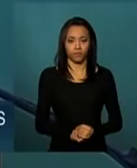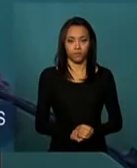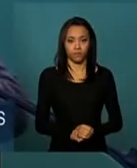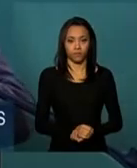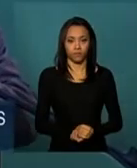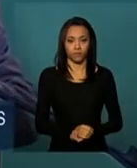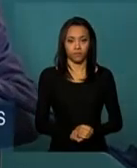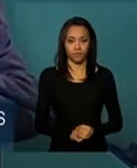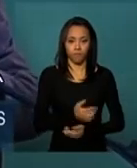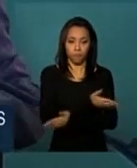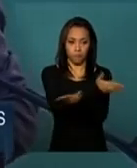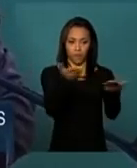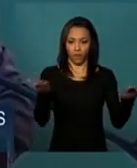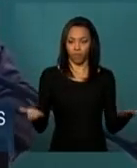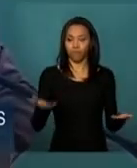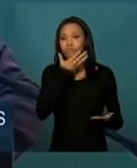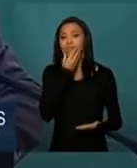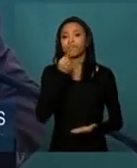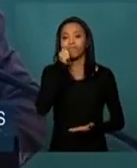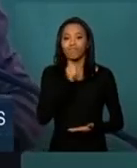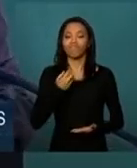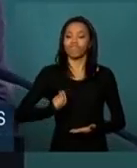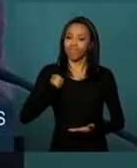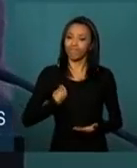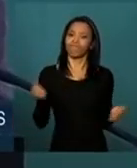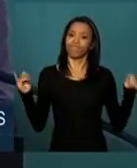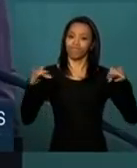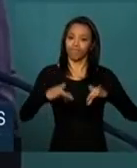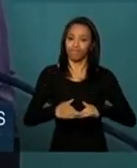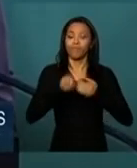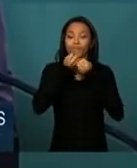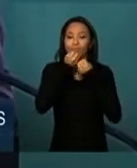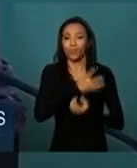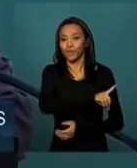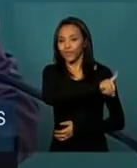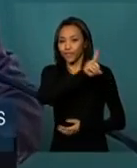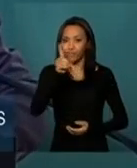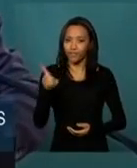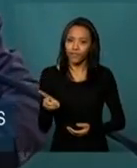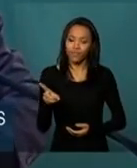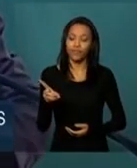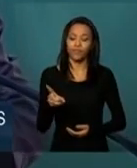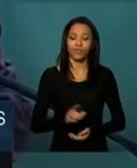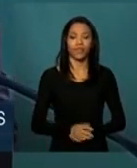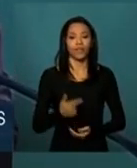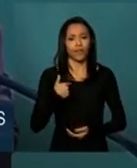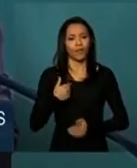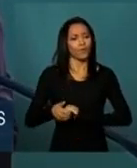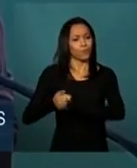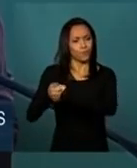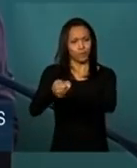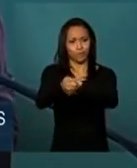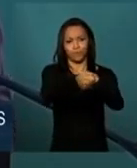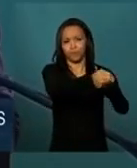Senhoras e senhores aqui presentes, nosso muito bom dia. Permitam-me cumprimentar a todos e a